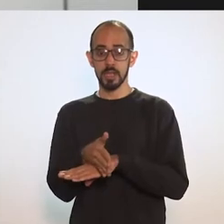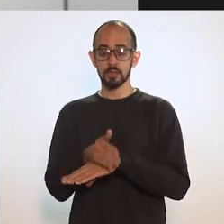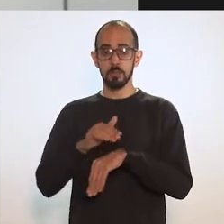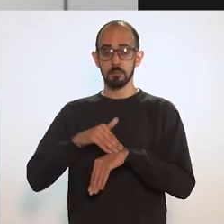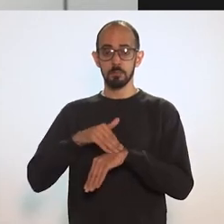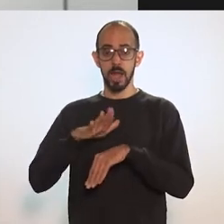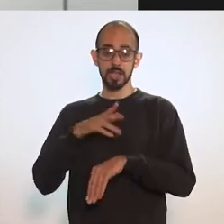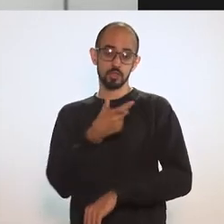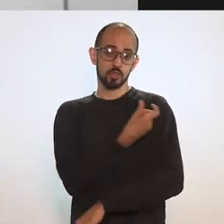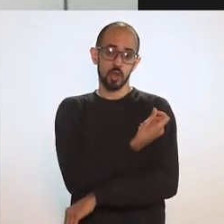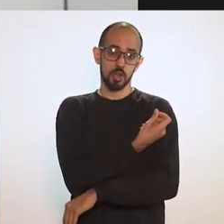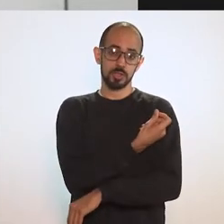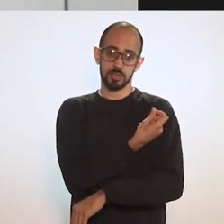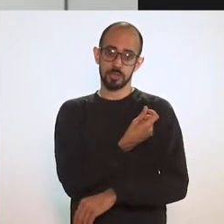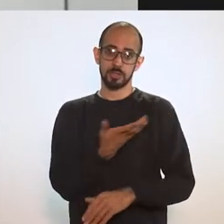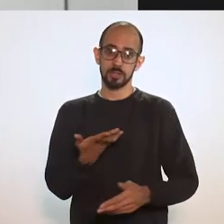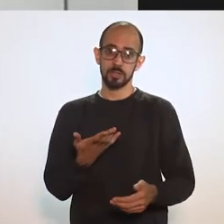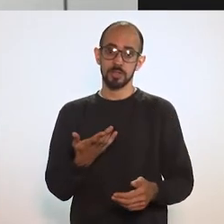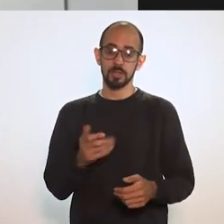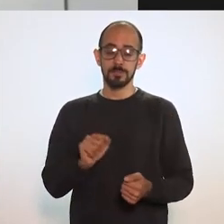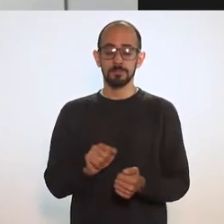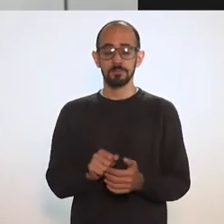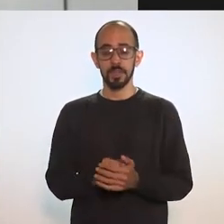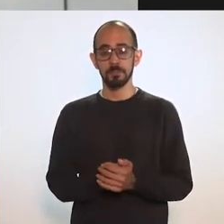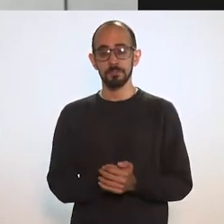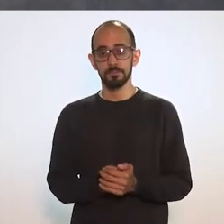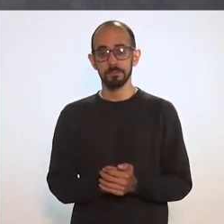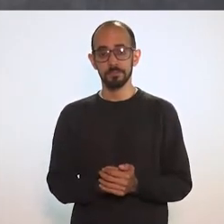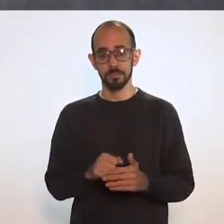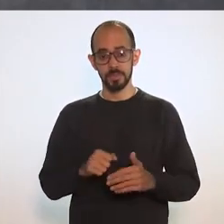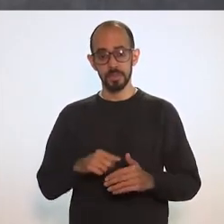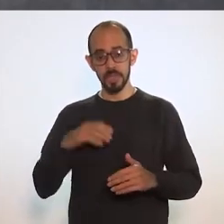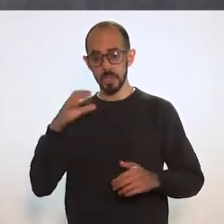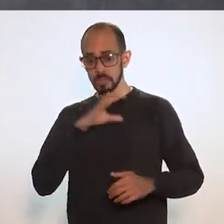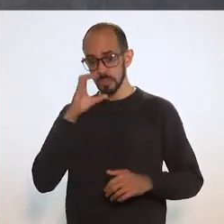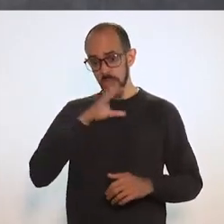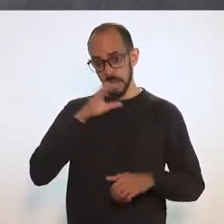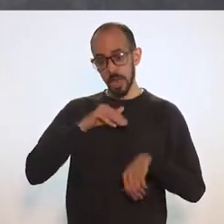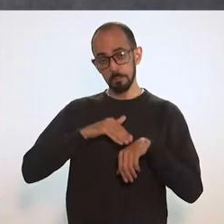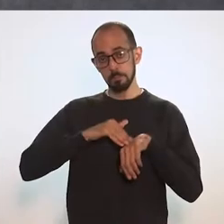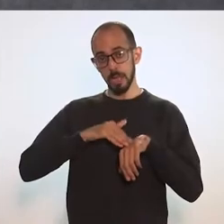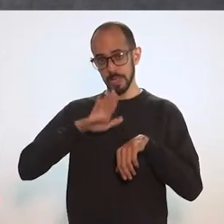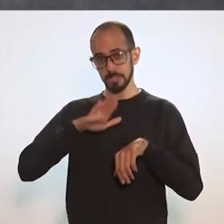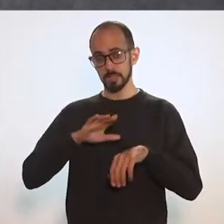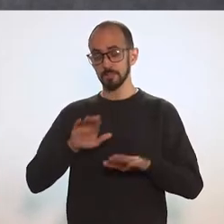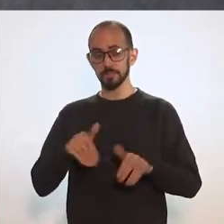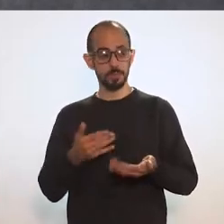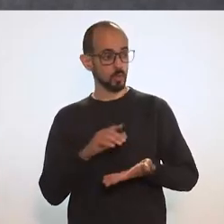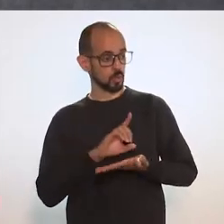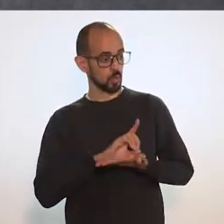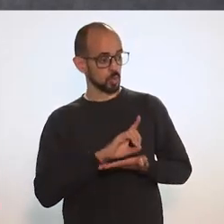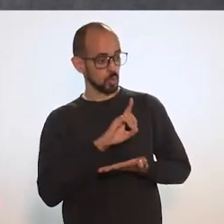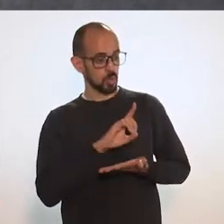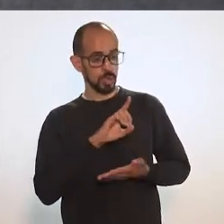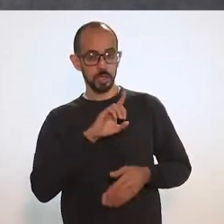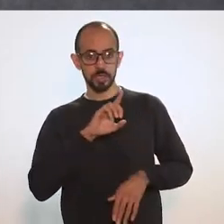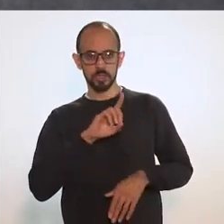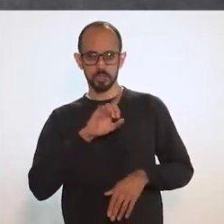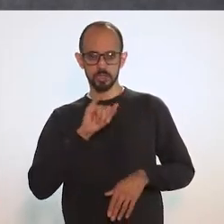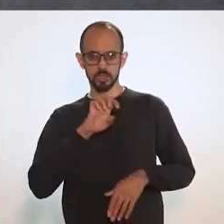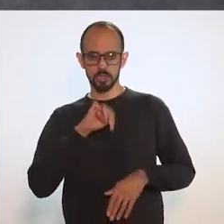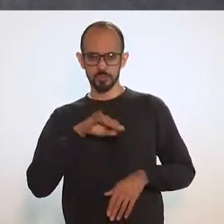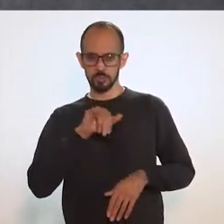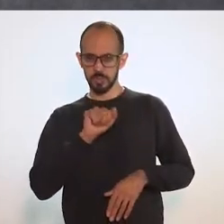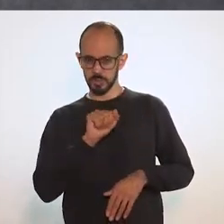realmente ajude nesse processo de imunização da população. E acelerar o processo, né? Doutora Tília, em